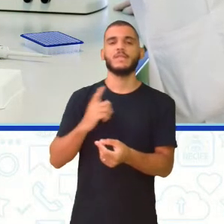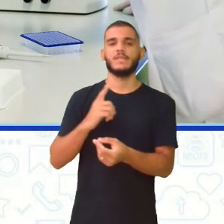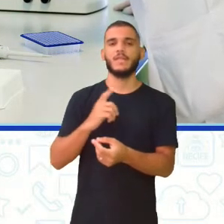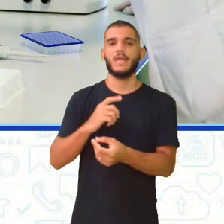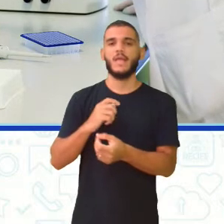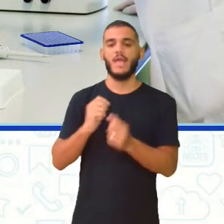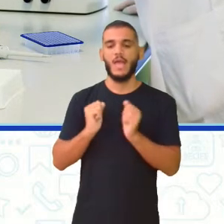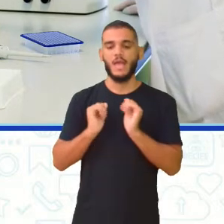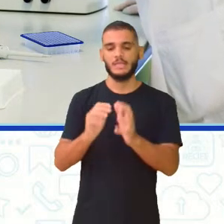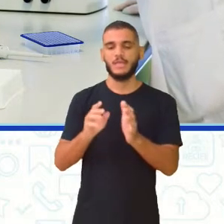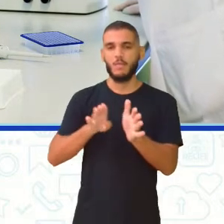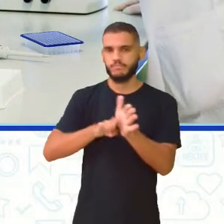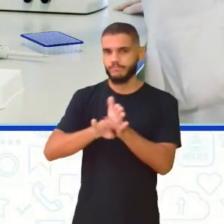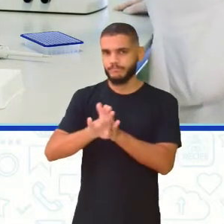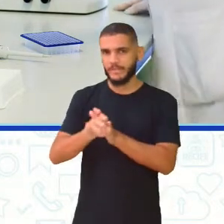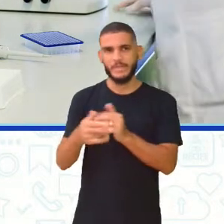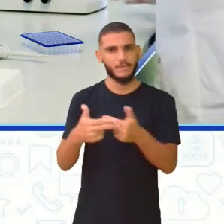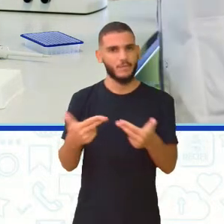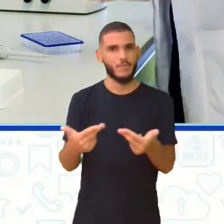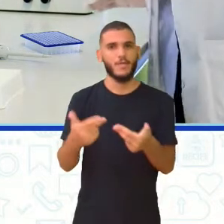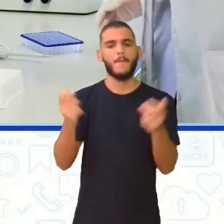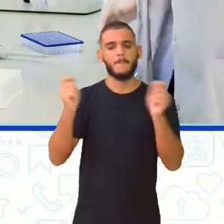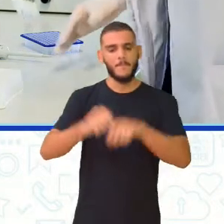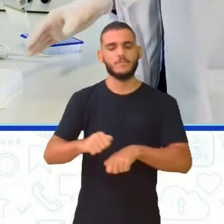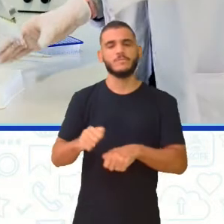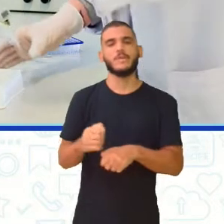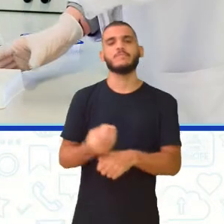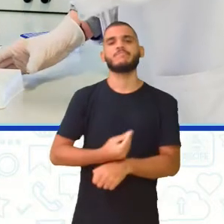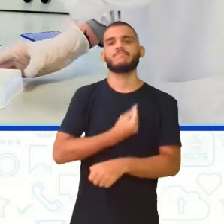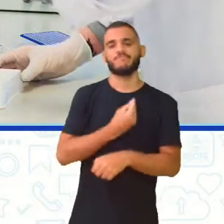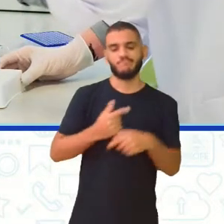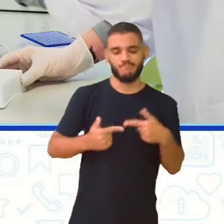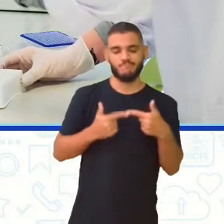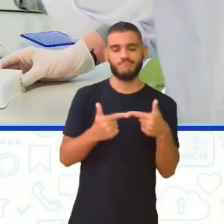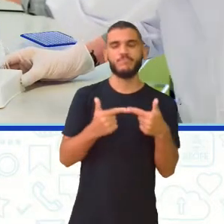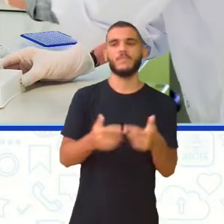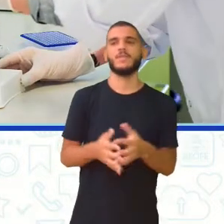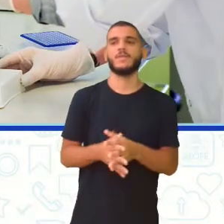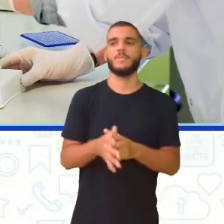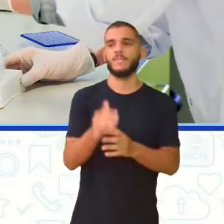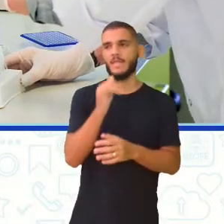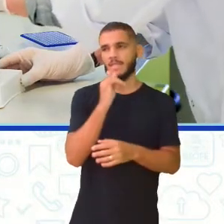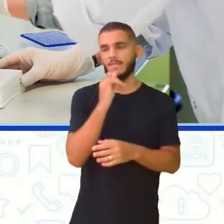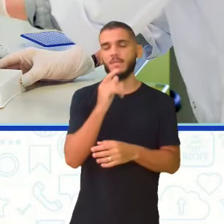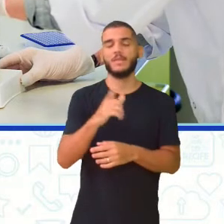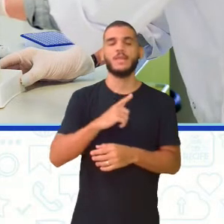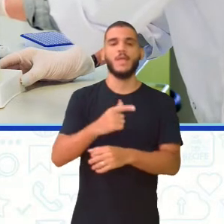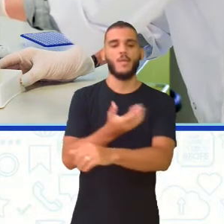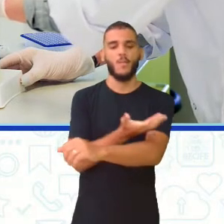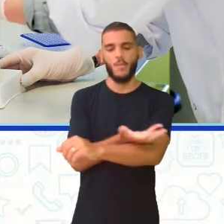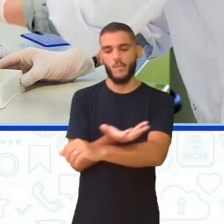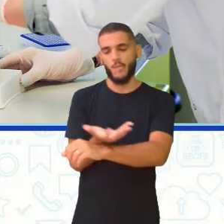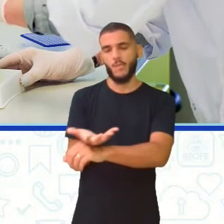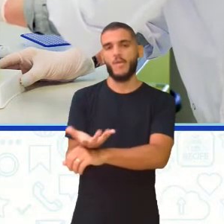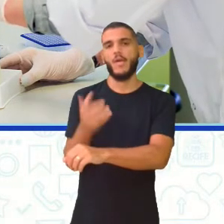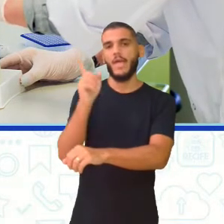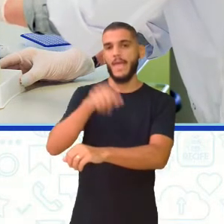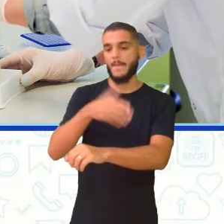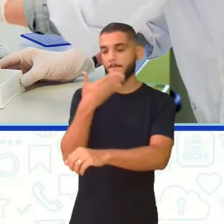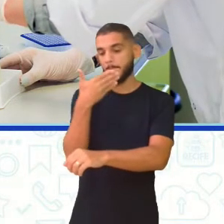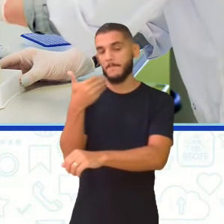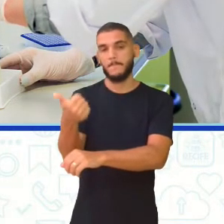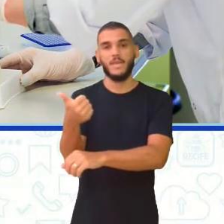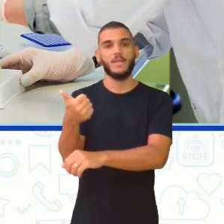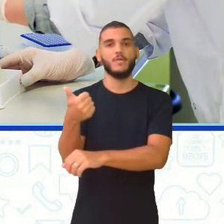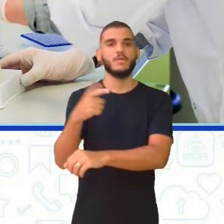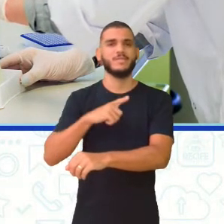climáticas. Vejam que curiosidade, gente. Então, eu tenho aqui uma lavoura, uma cultura, que ela vai ser mais resistente à praga. Por